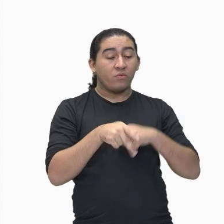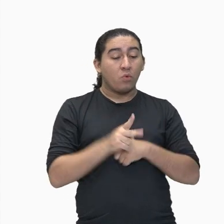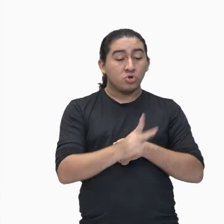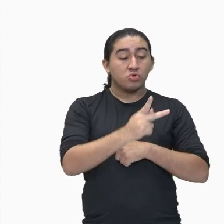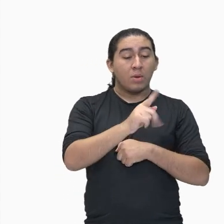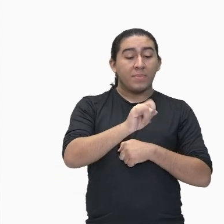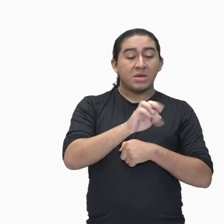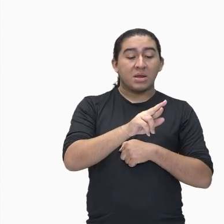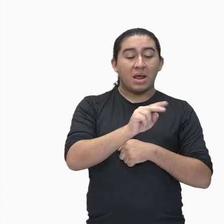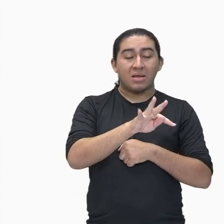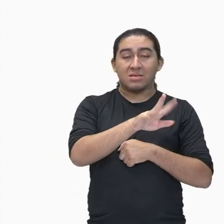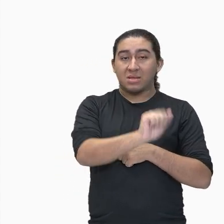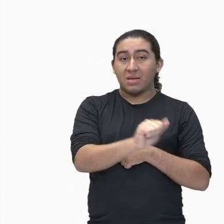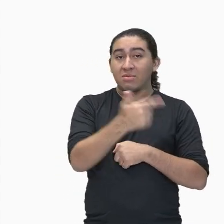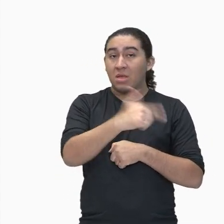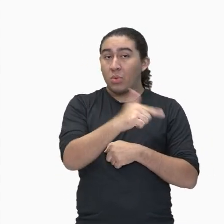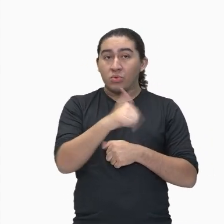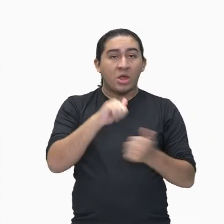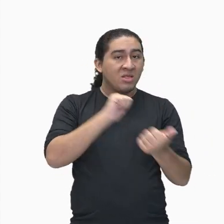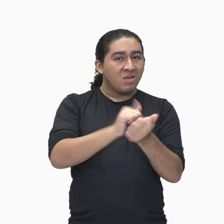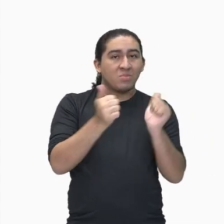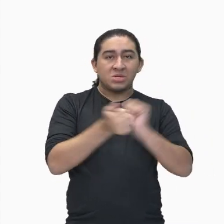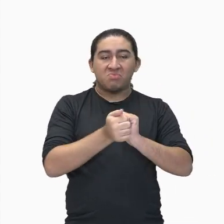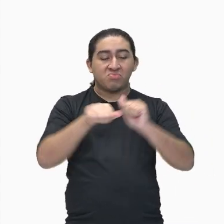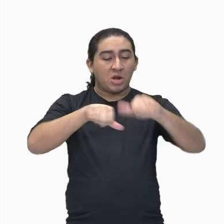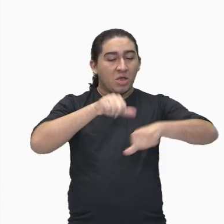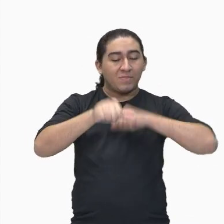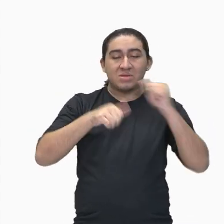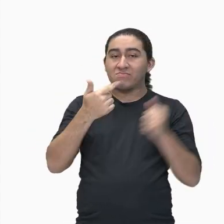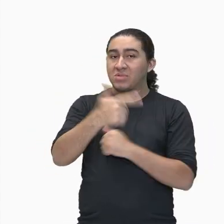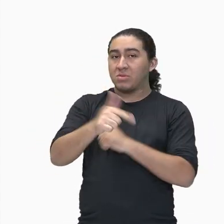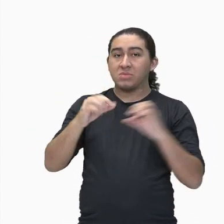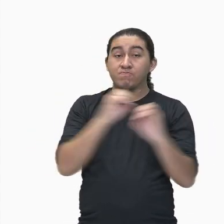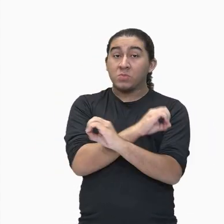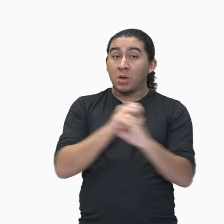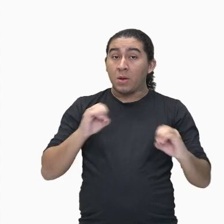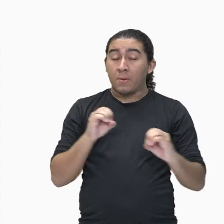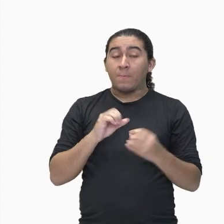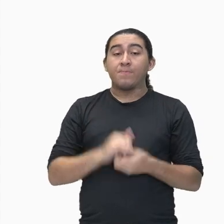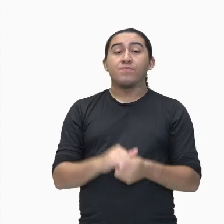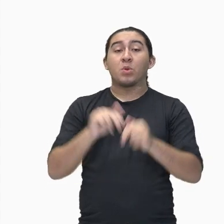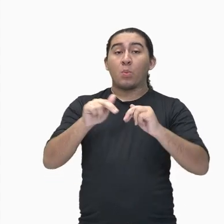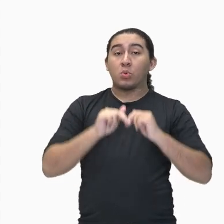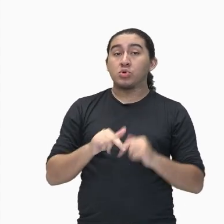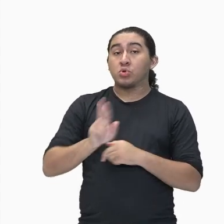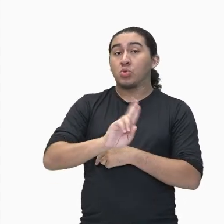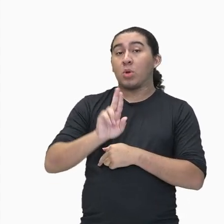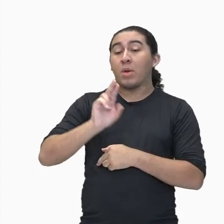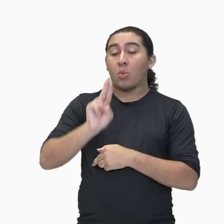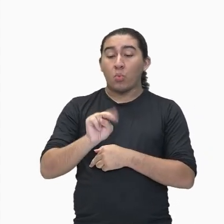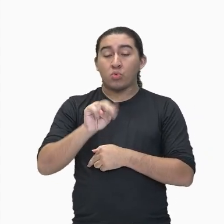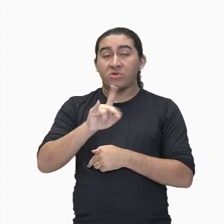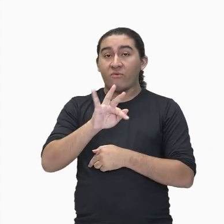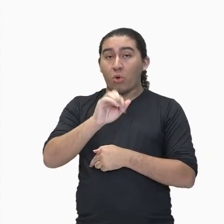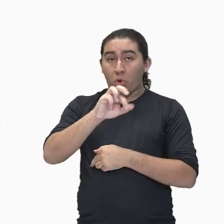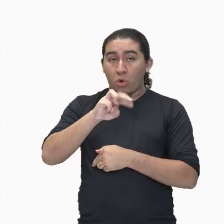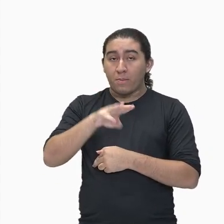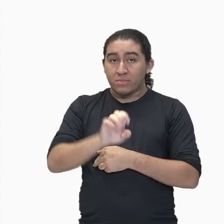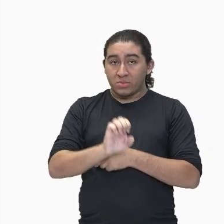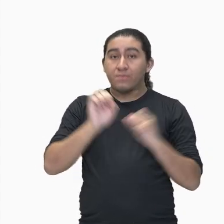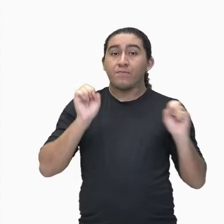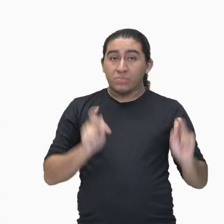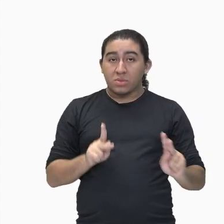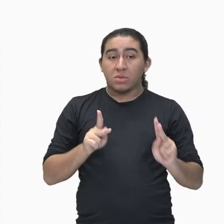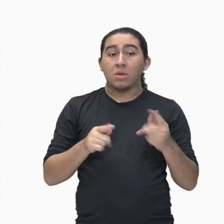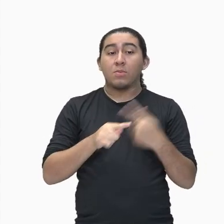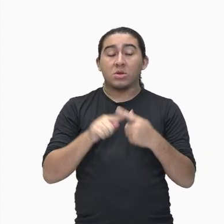vai flexionar, não vai mudar, tá? Então, por isso que é chamado de uniformes, que vai